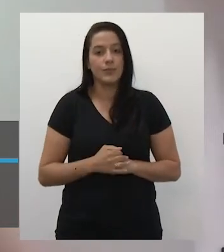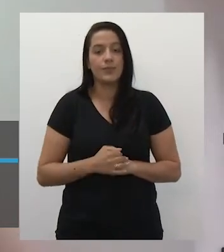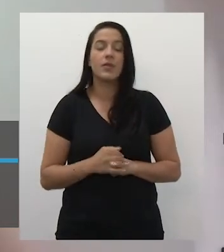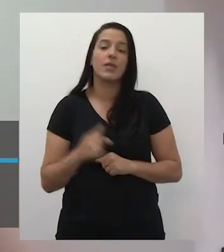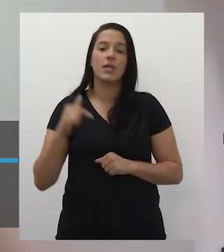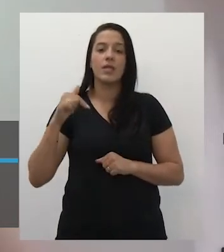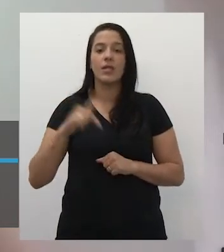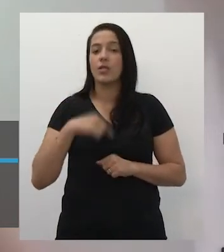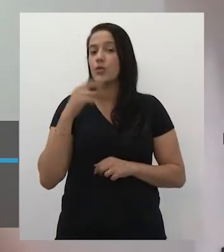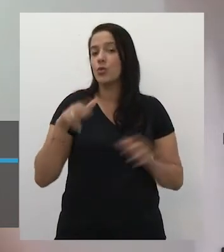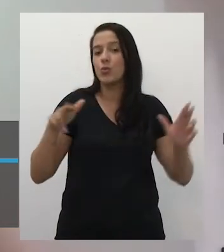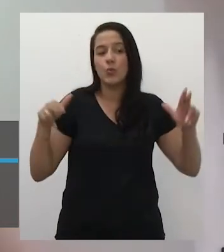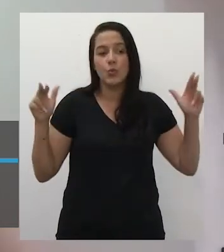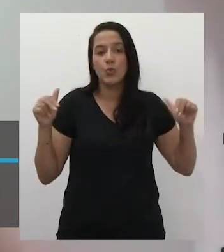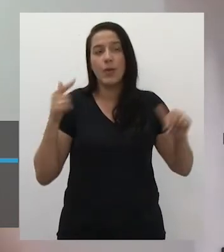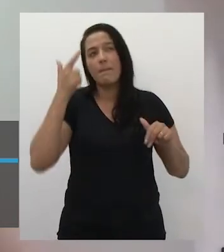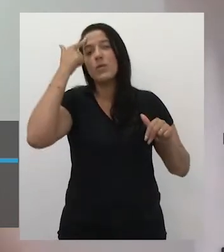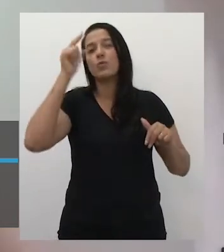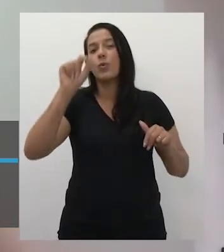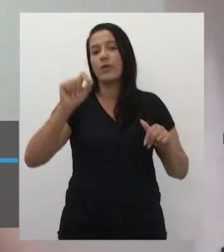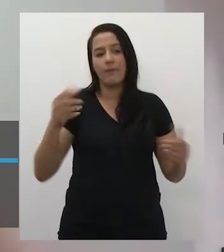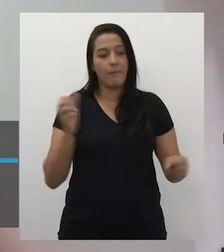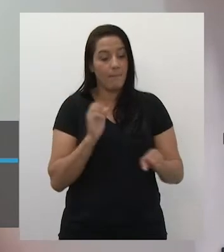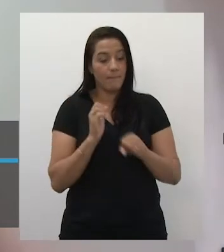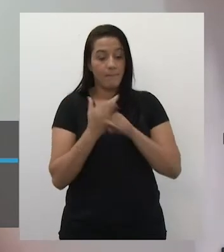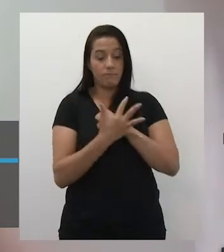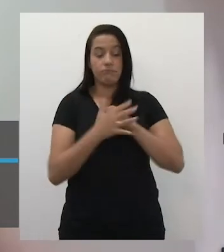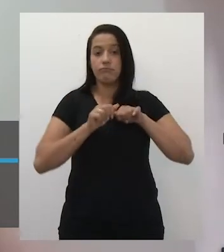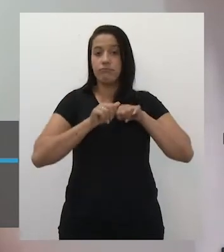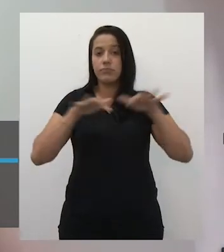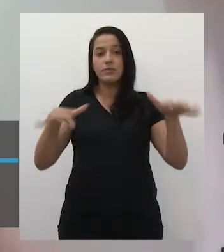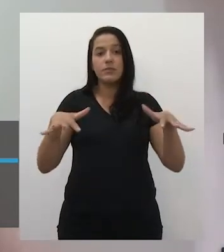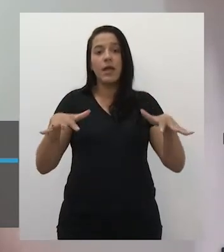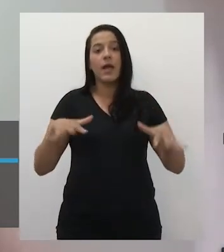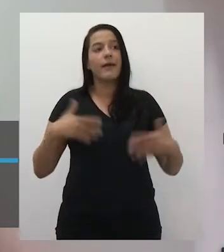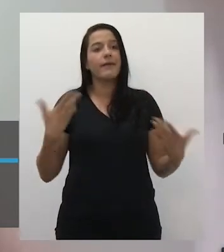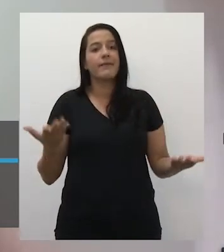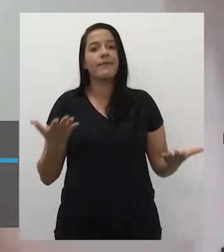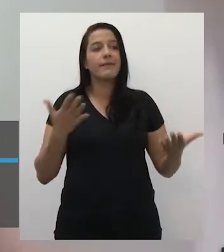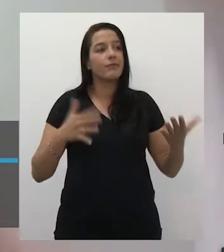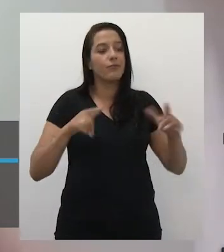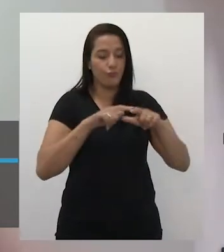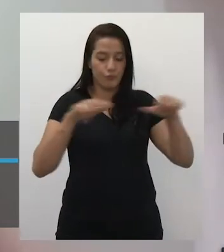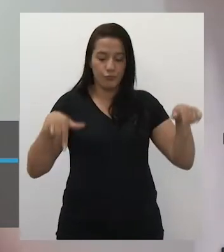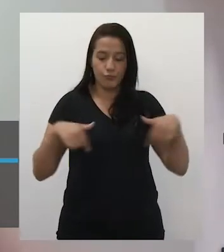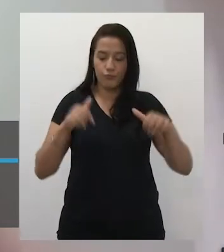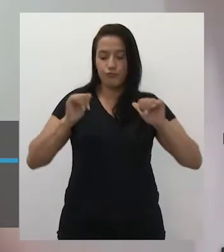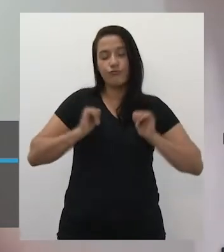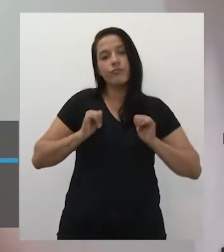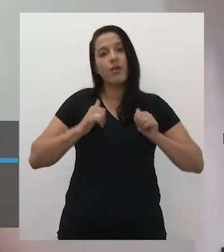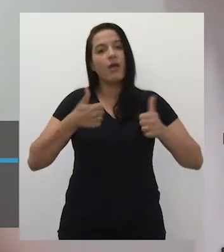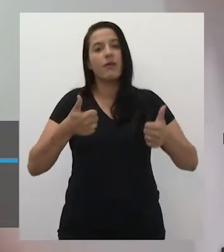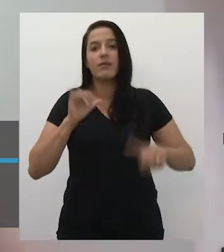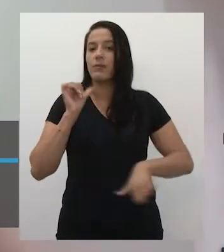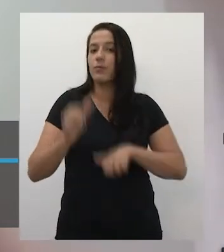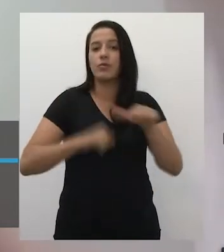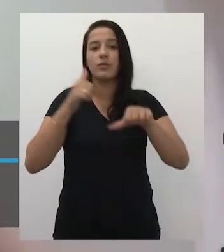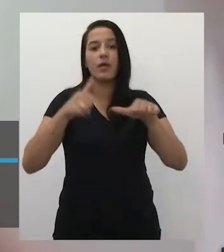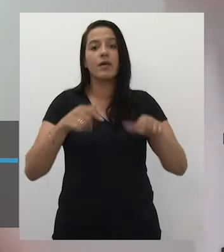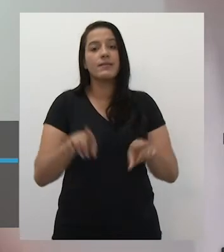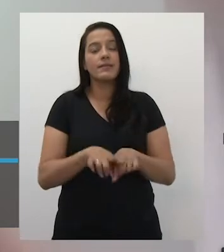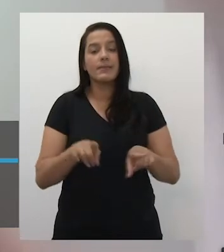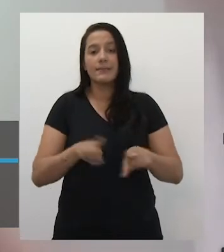conta de cumprirmos o maior número de tarefas possíveis, né? E confesso, muitas